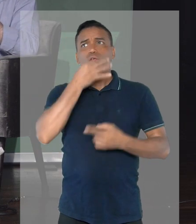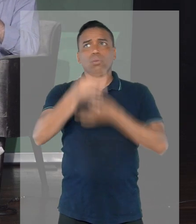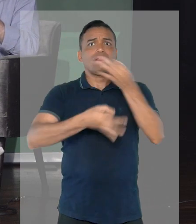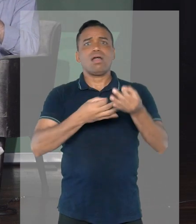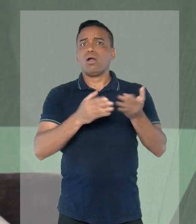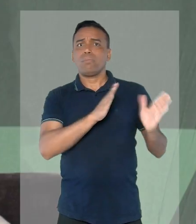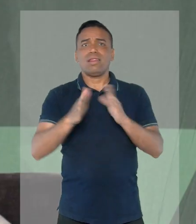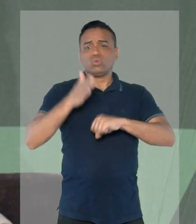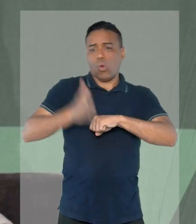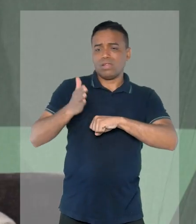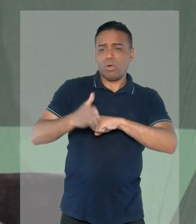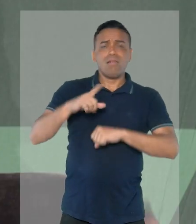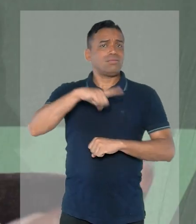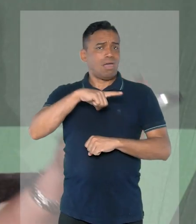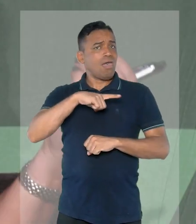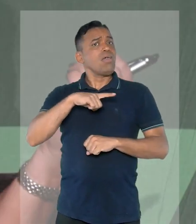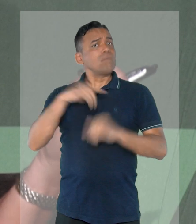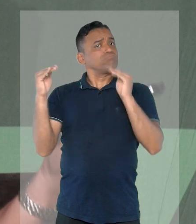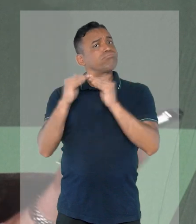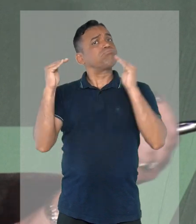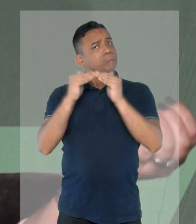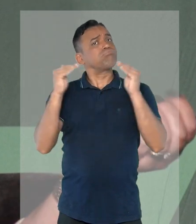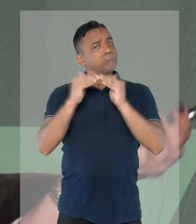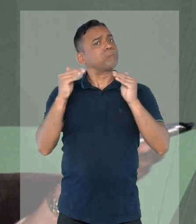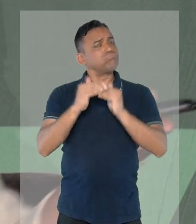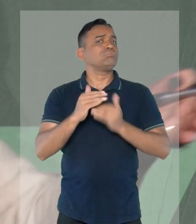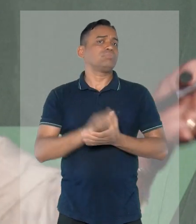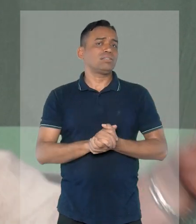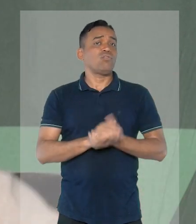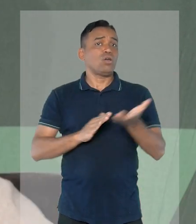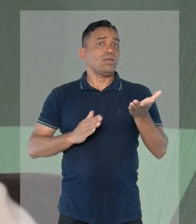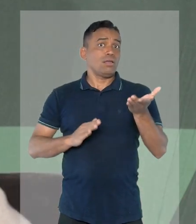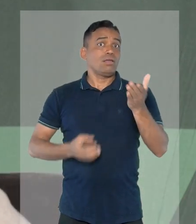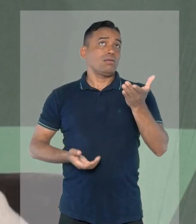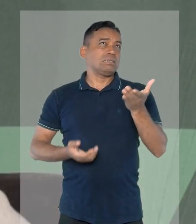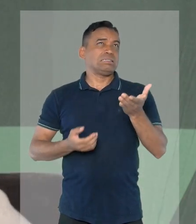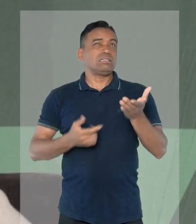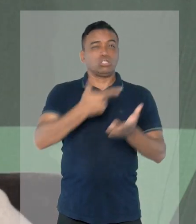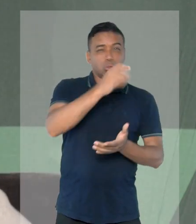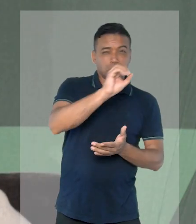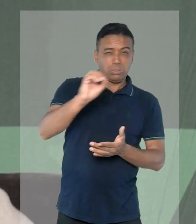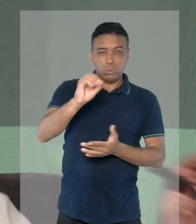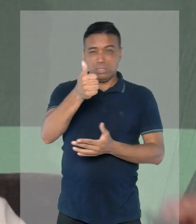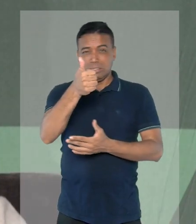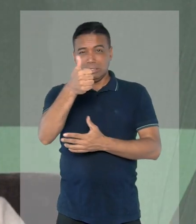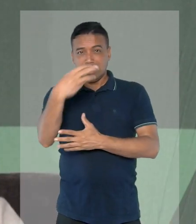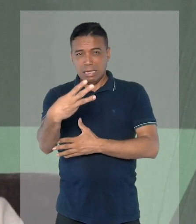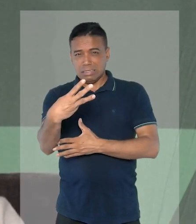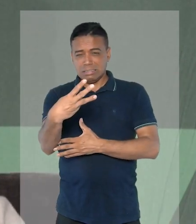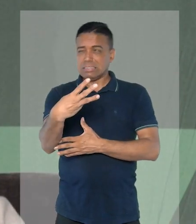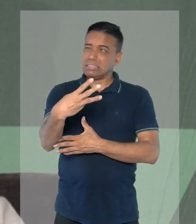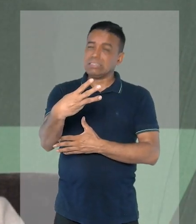tão contemporâneo? Porque a gente tem, recentemente, né, quando foi lançado, recente não, né, em 2013, que foi